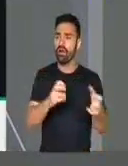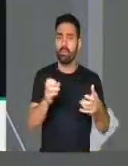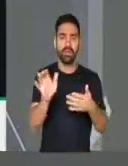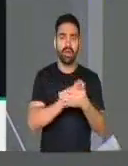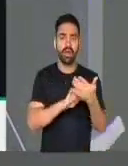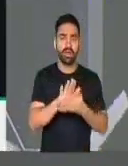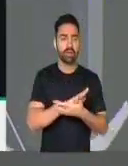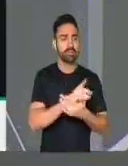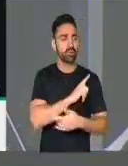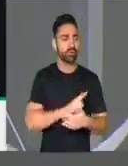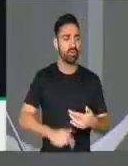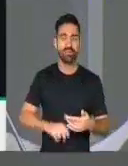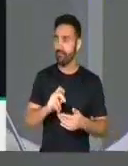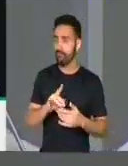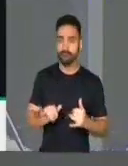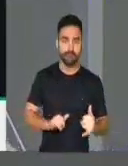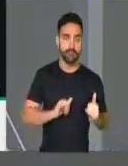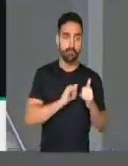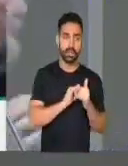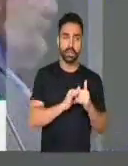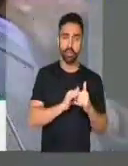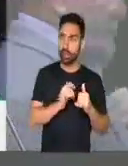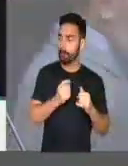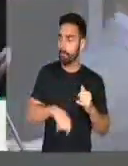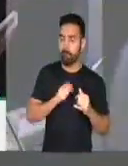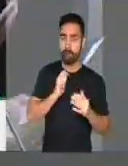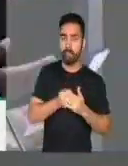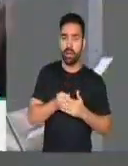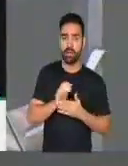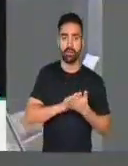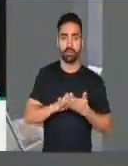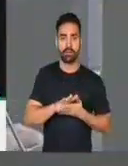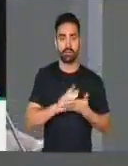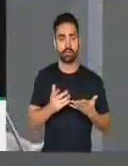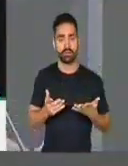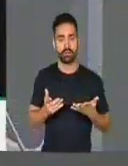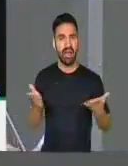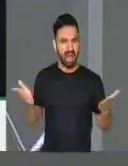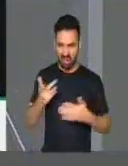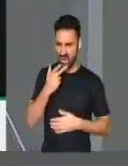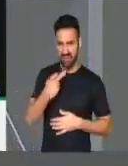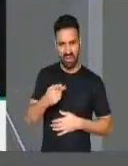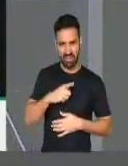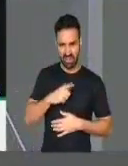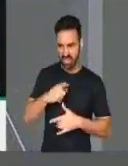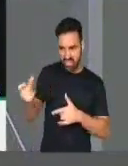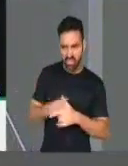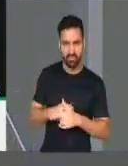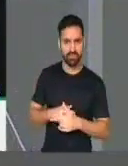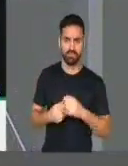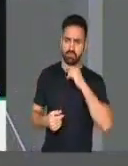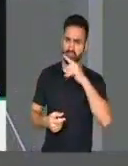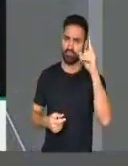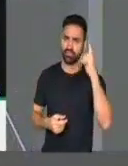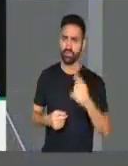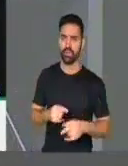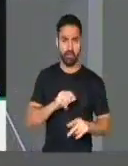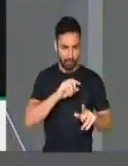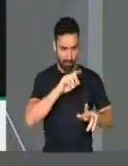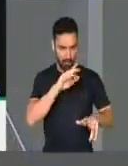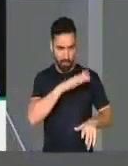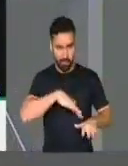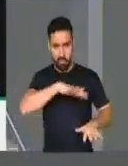cobrar, ele tem um governo para perdoar e dizer que é um déficit e quem tem que pagar agora é o